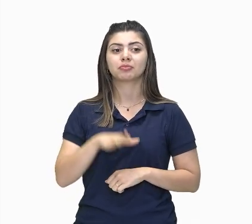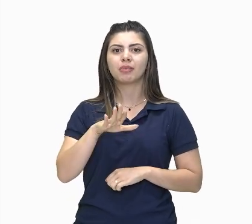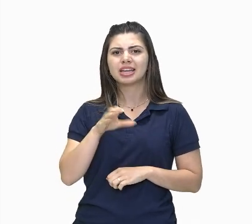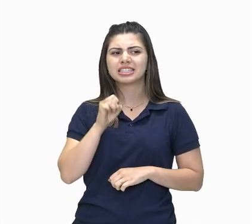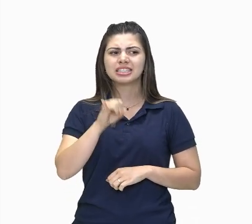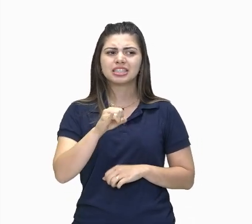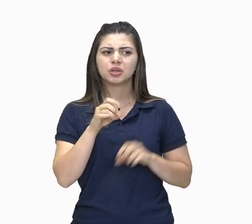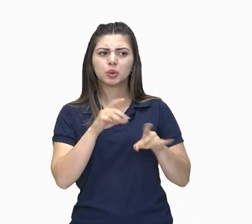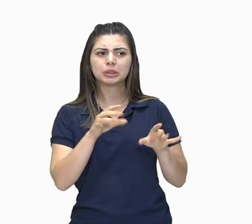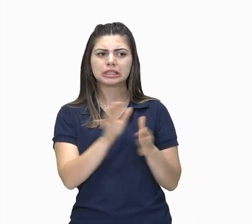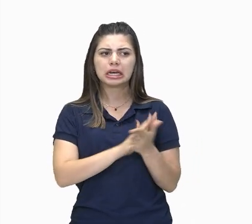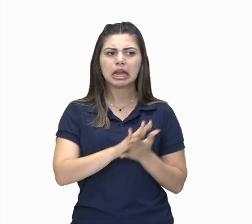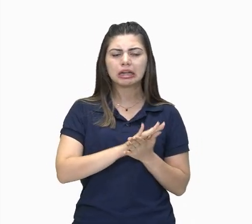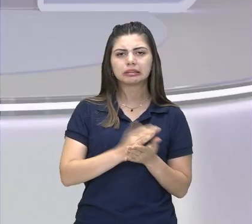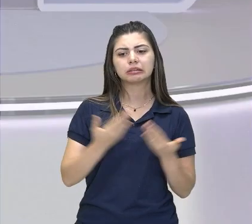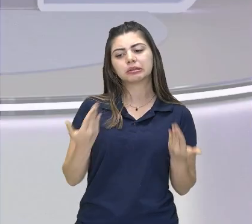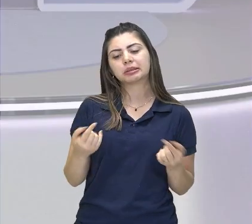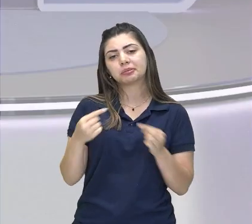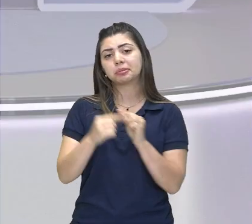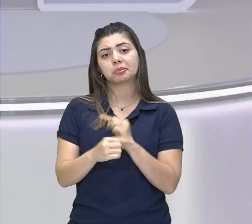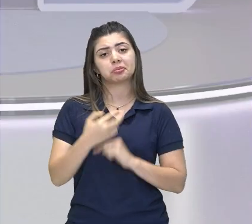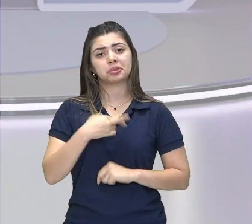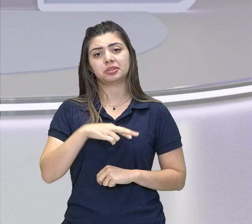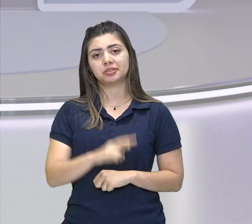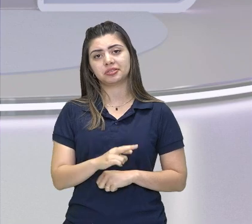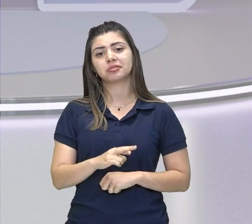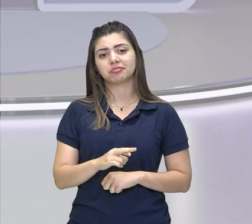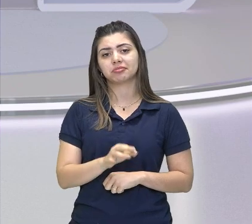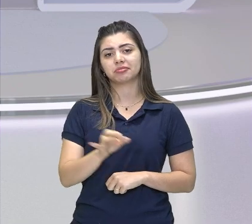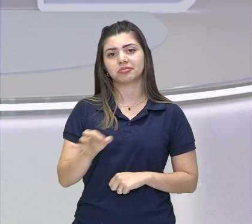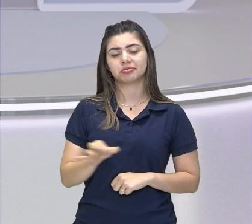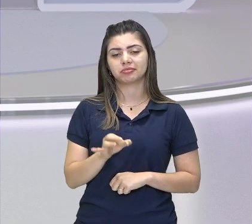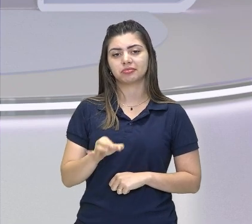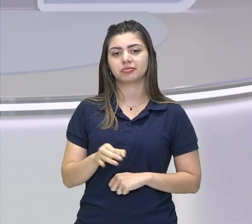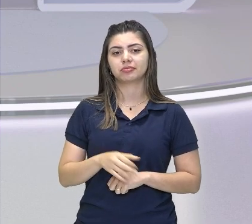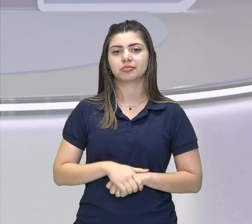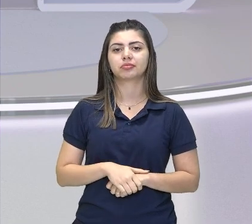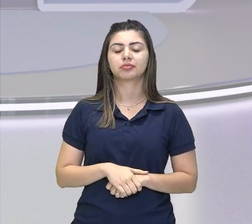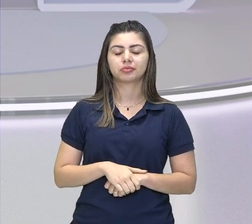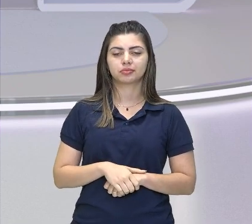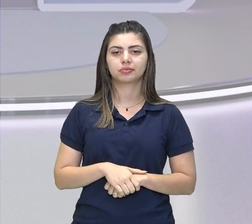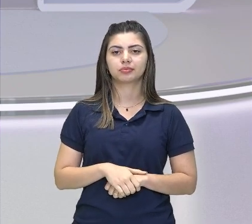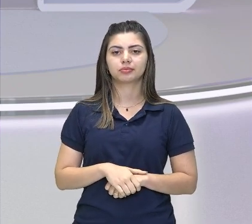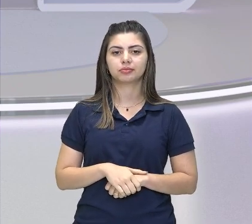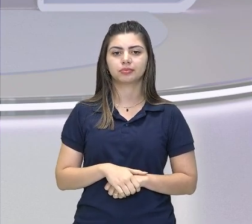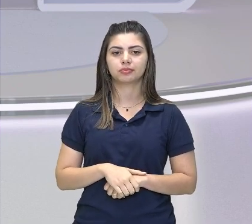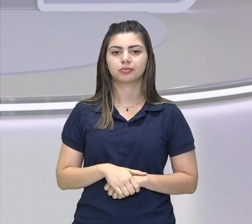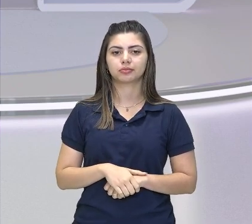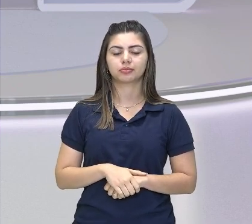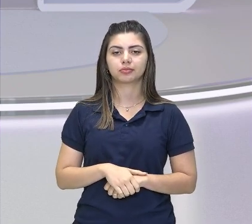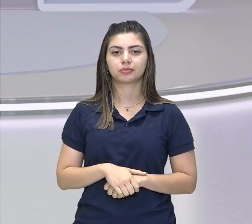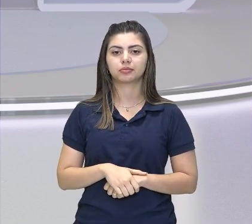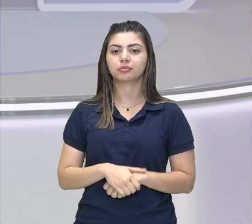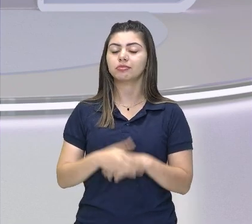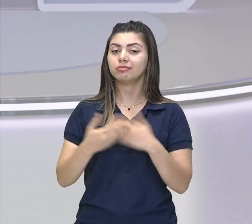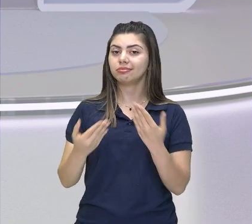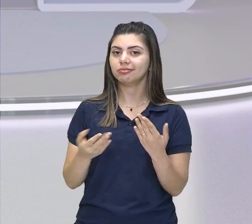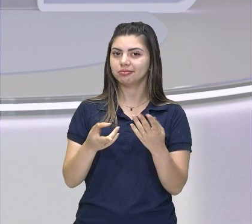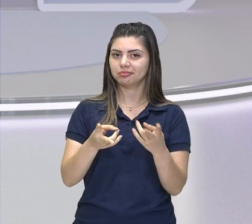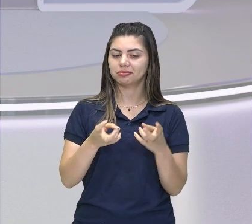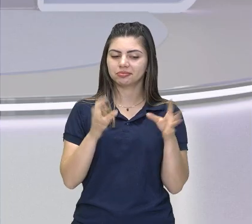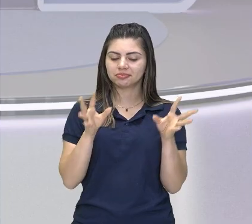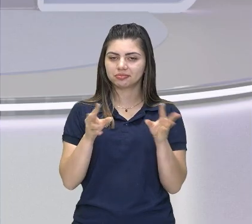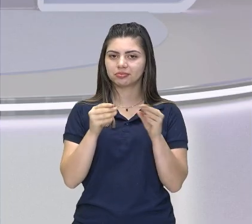tem doutrina, não é grupo religioso, né? Não é espiritualidade, não é religiosidade. Então, faz parte